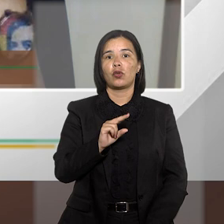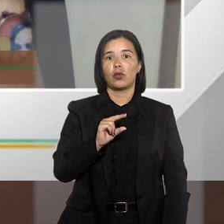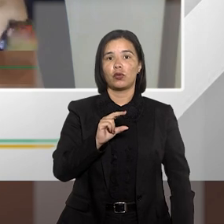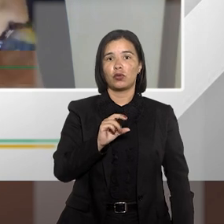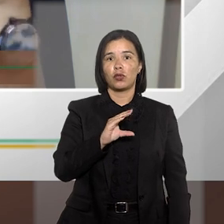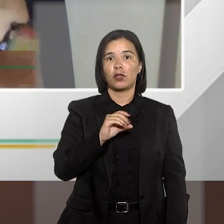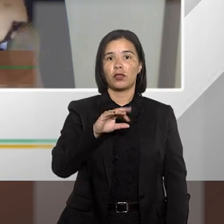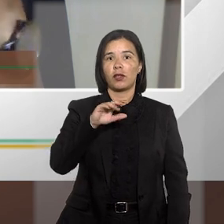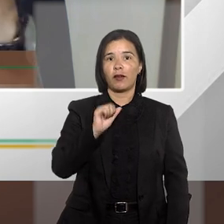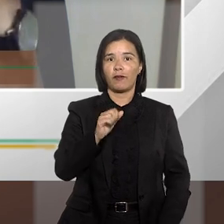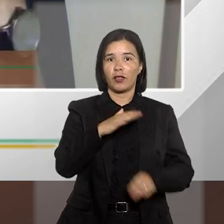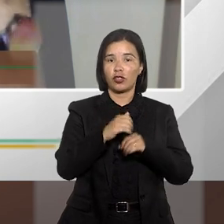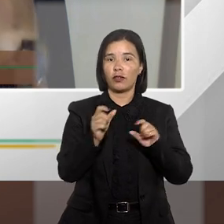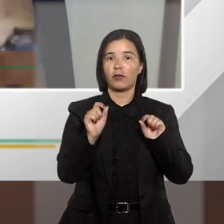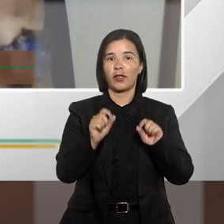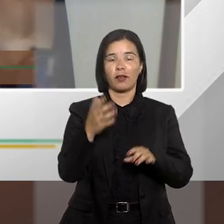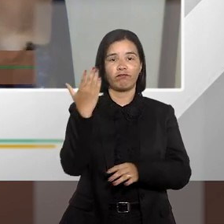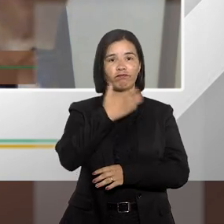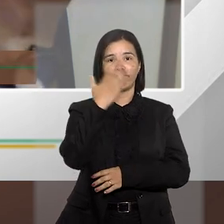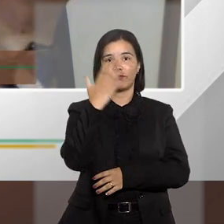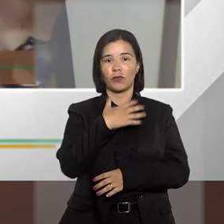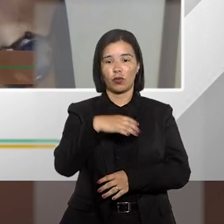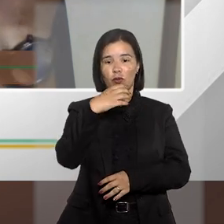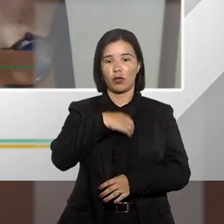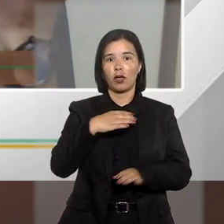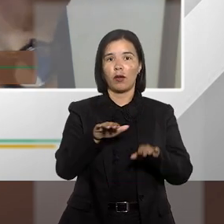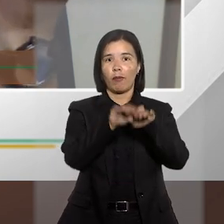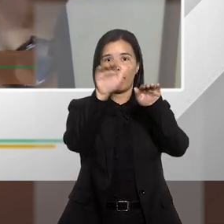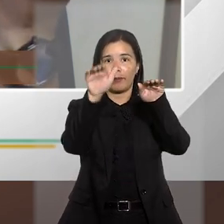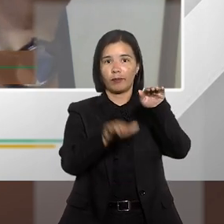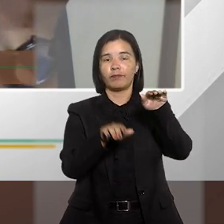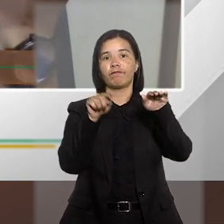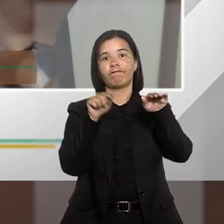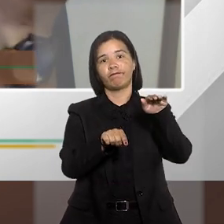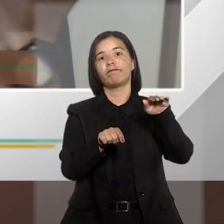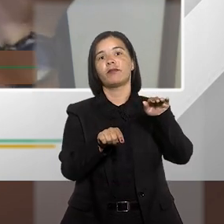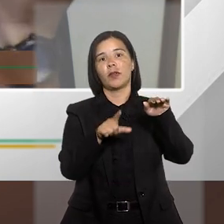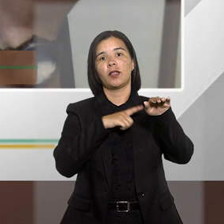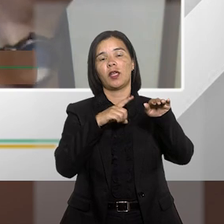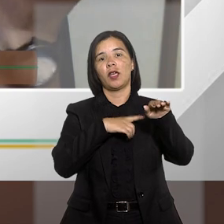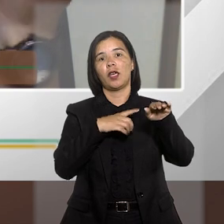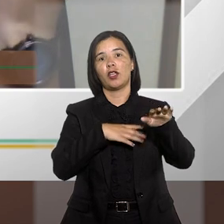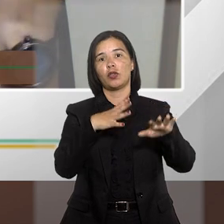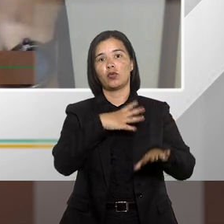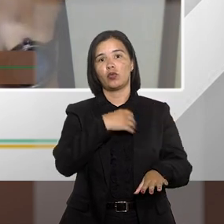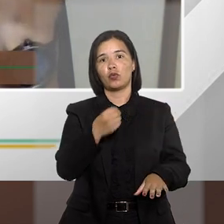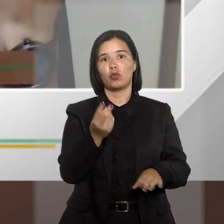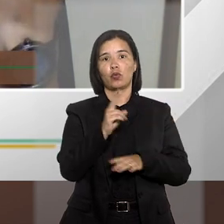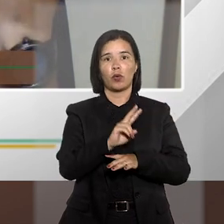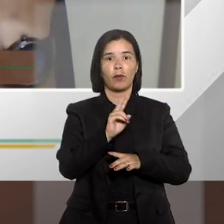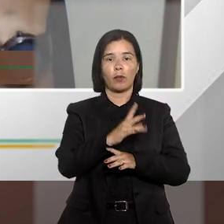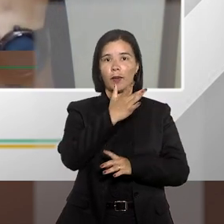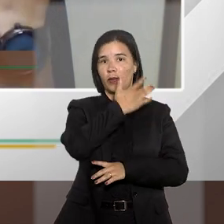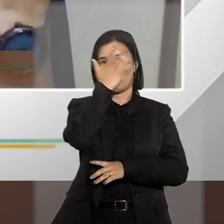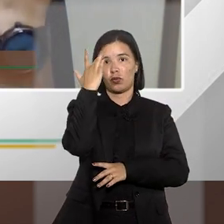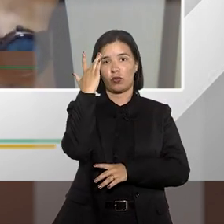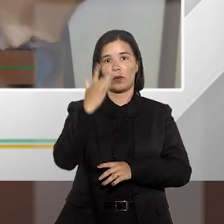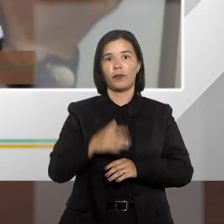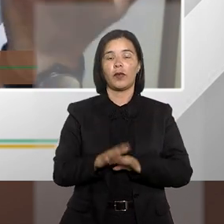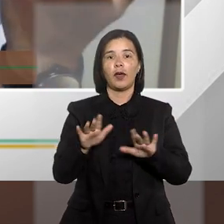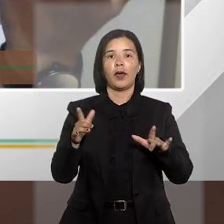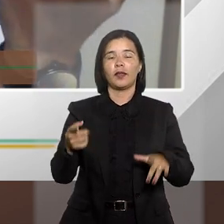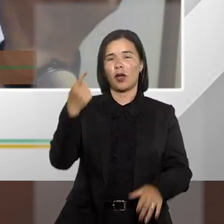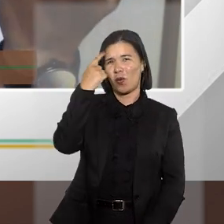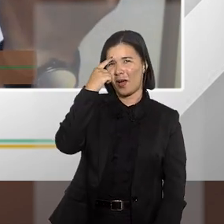que a gente não era visto como ser indivíduos que poderia ter sobre o seu ser e sobre o seu cuidado indivíduo, né? A ideia